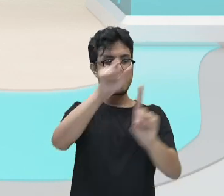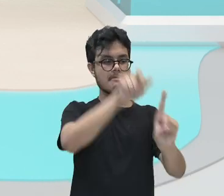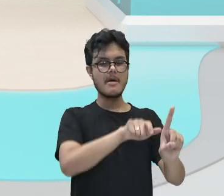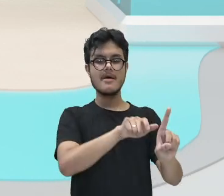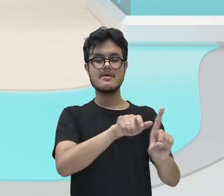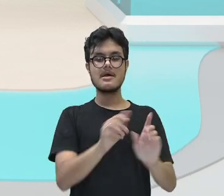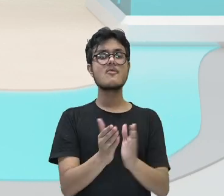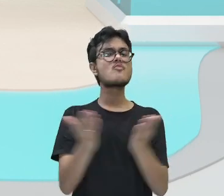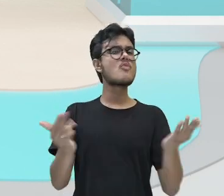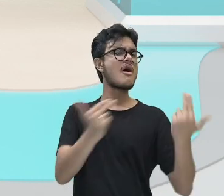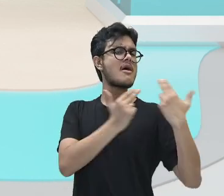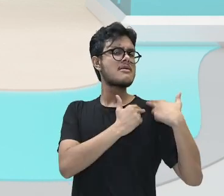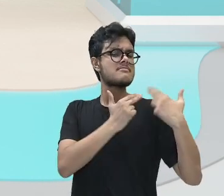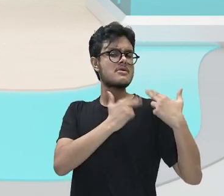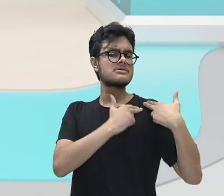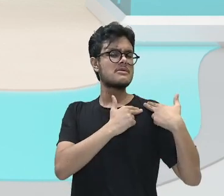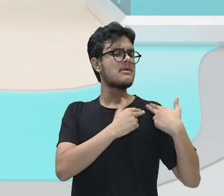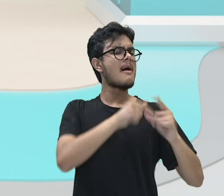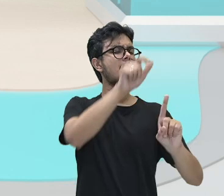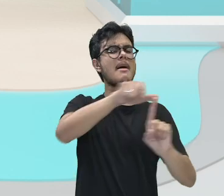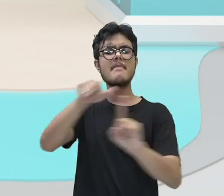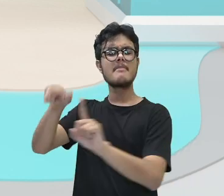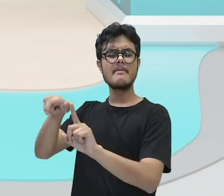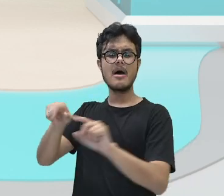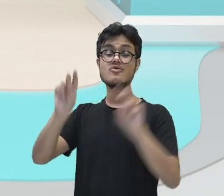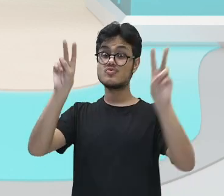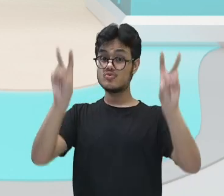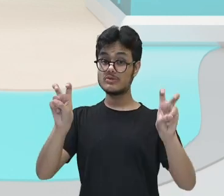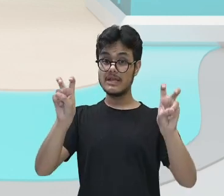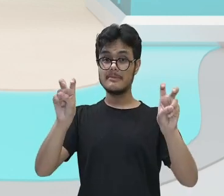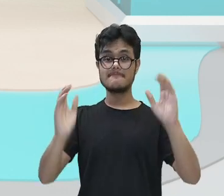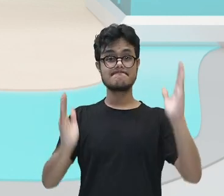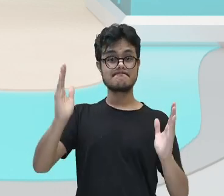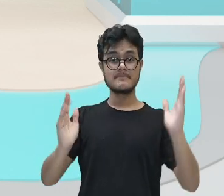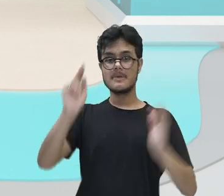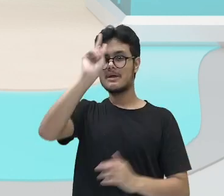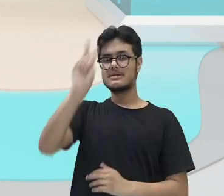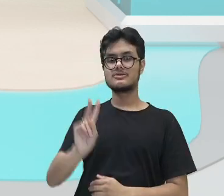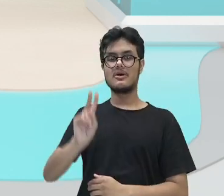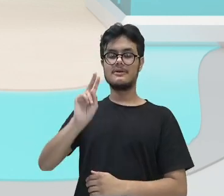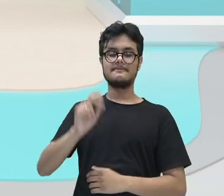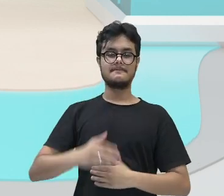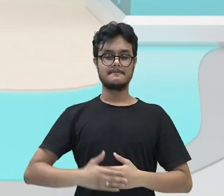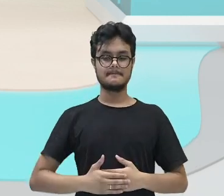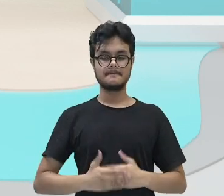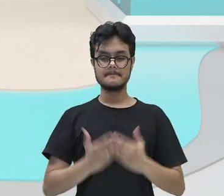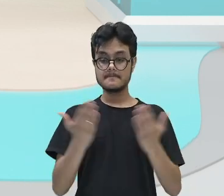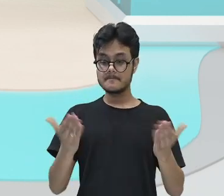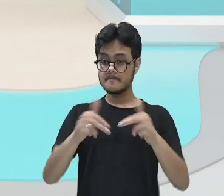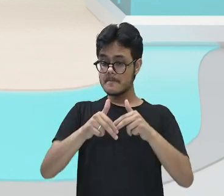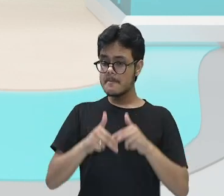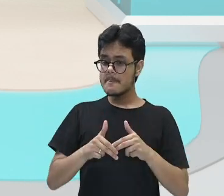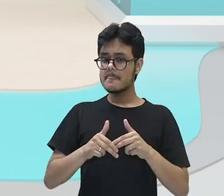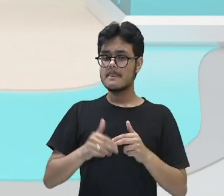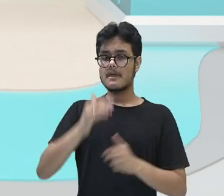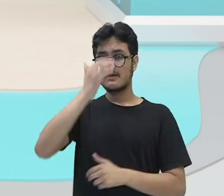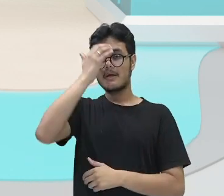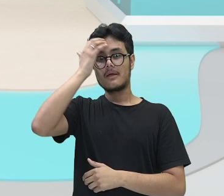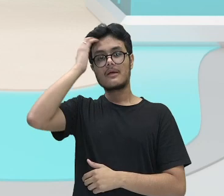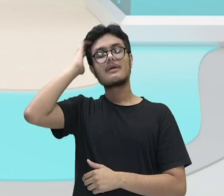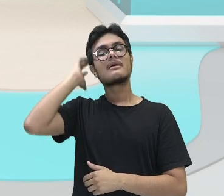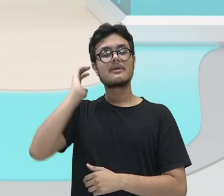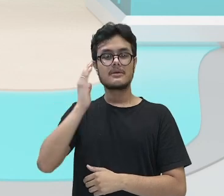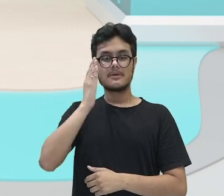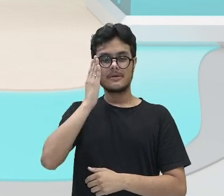características, tá, específicas. Isso vai determinar qual é o papel de cada um em uma encenação. E